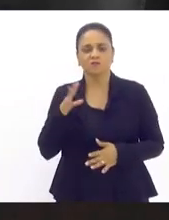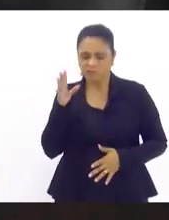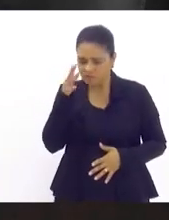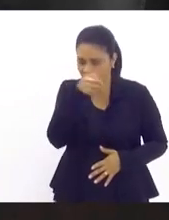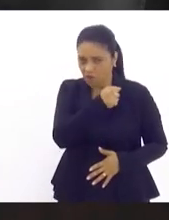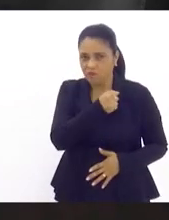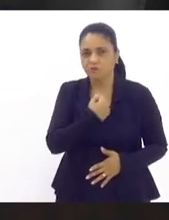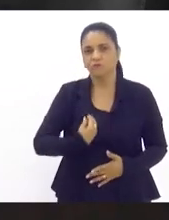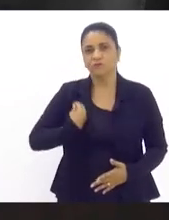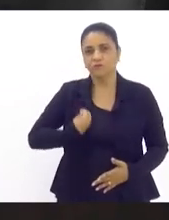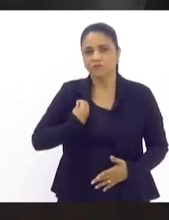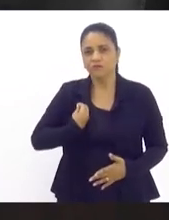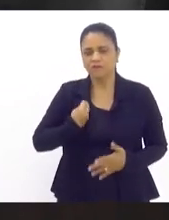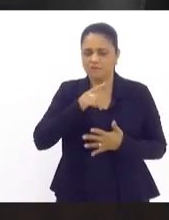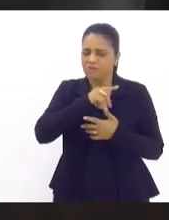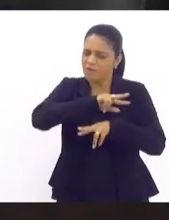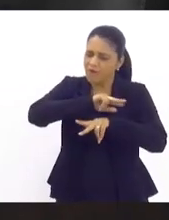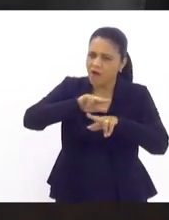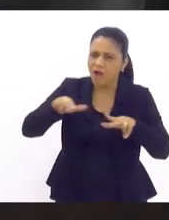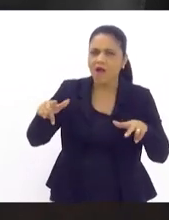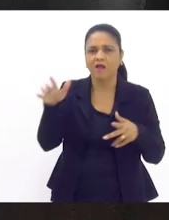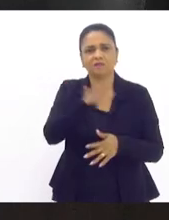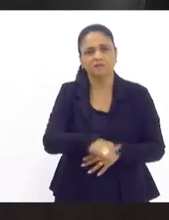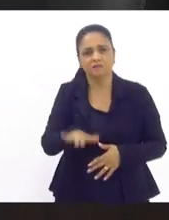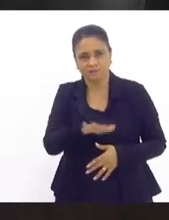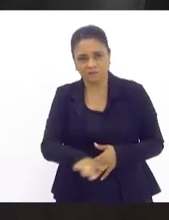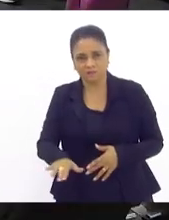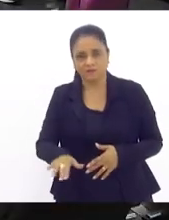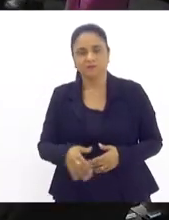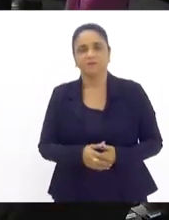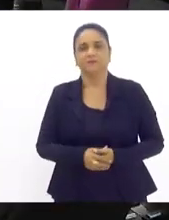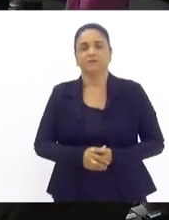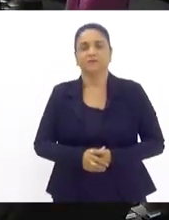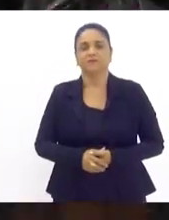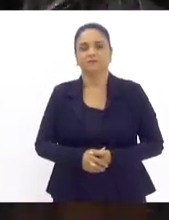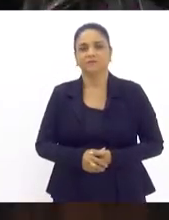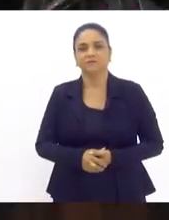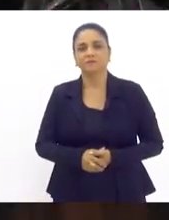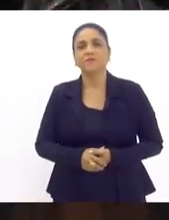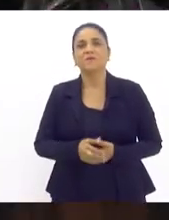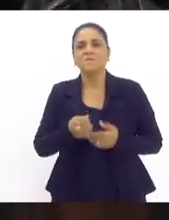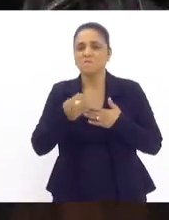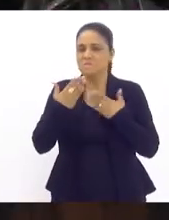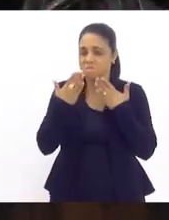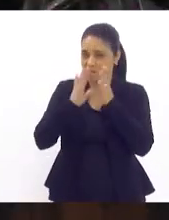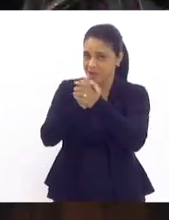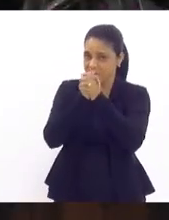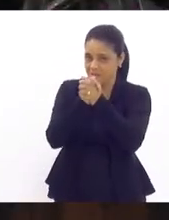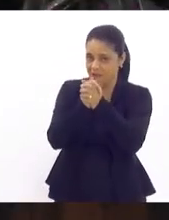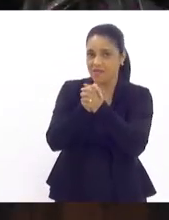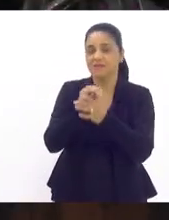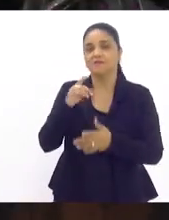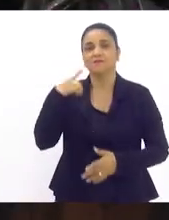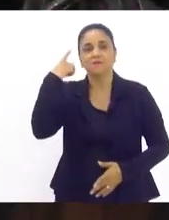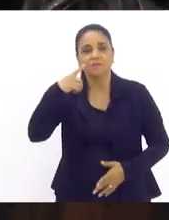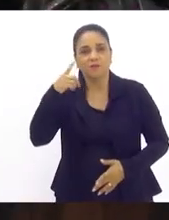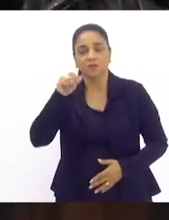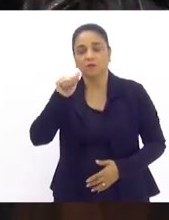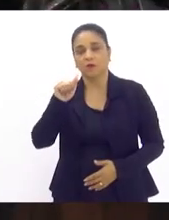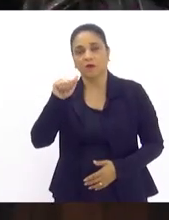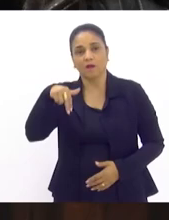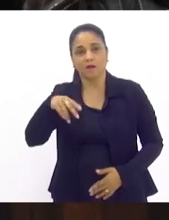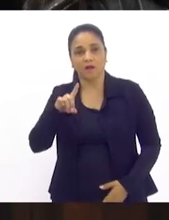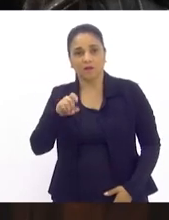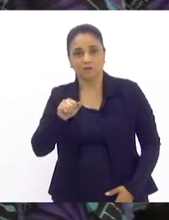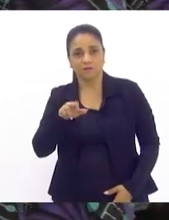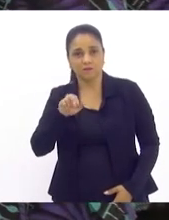de diversas crianças. Parabéns, deputado. Parabéns, deputada Tia Ju, deputado Anderson. Com a palavra, o nobre